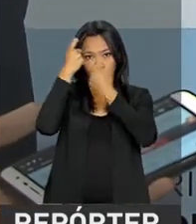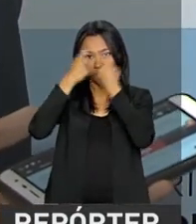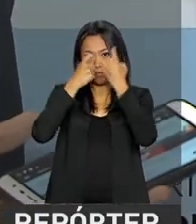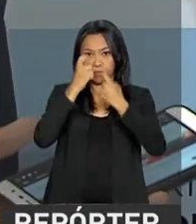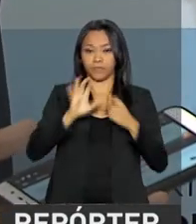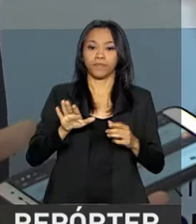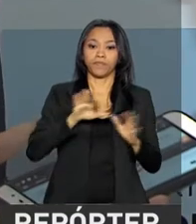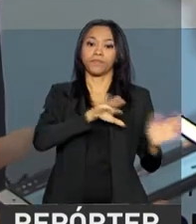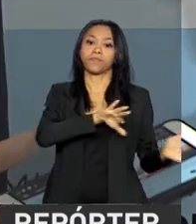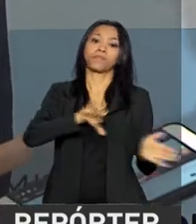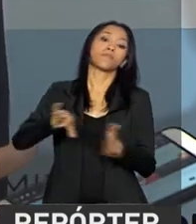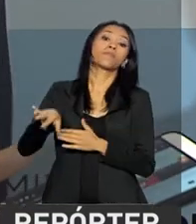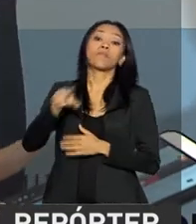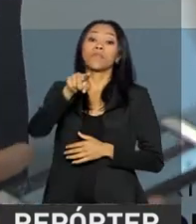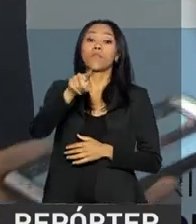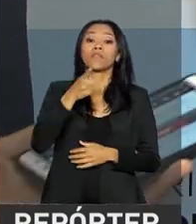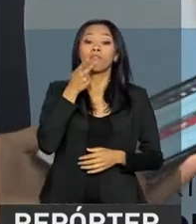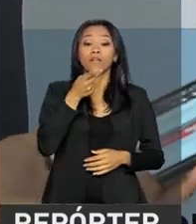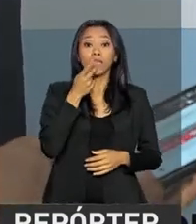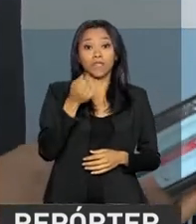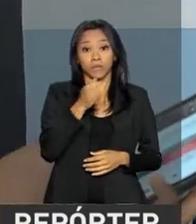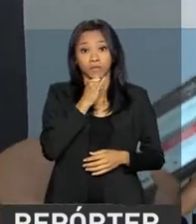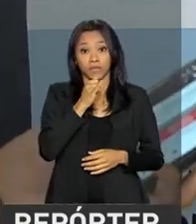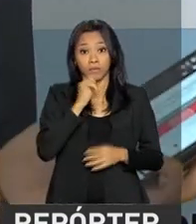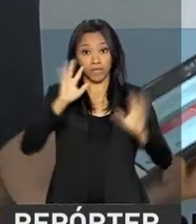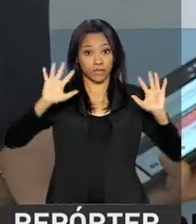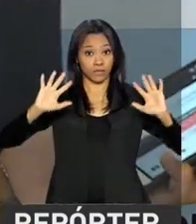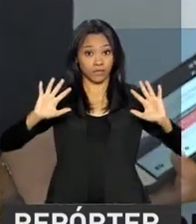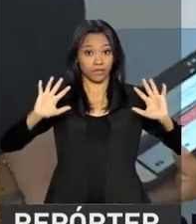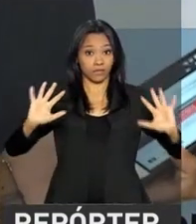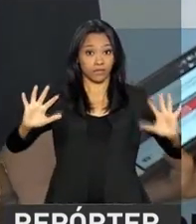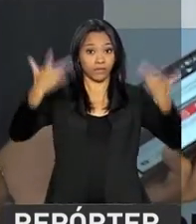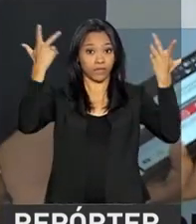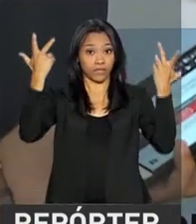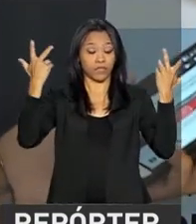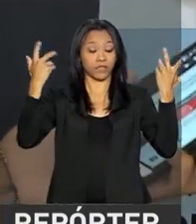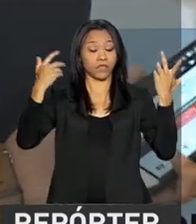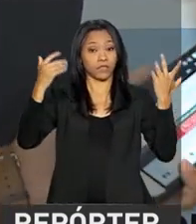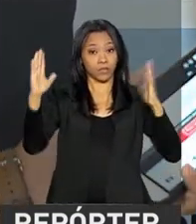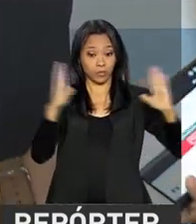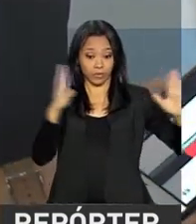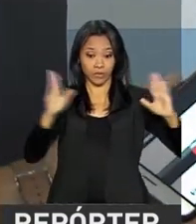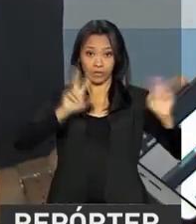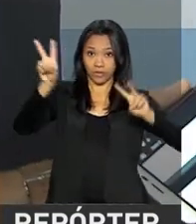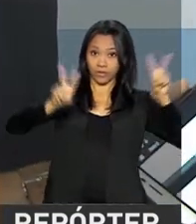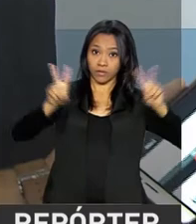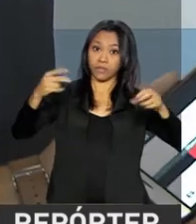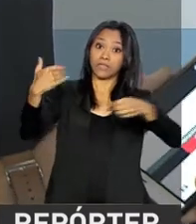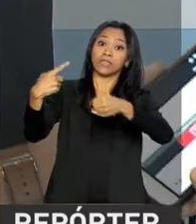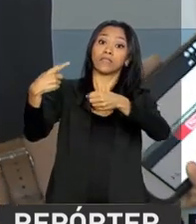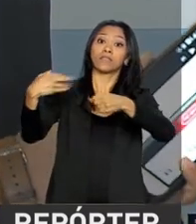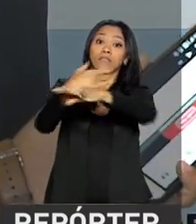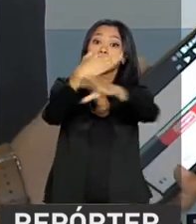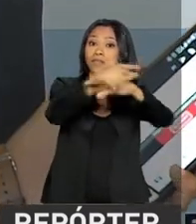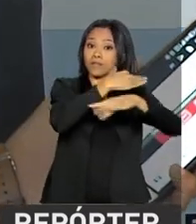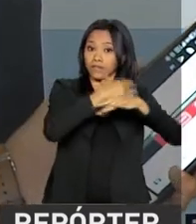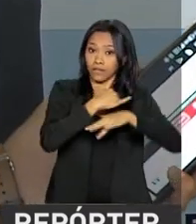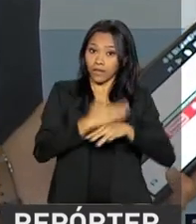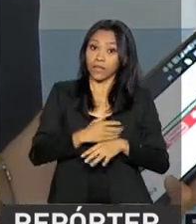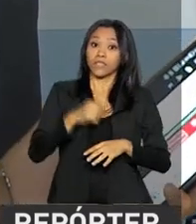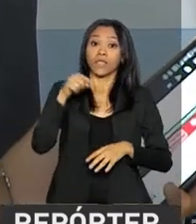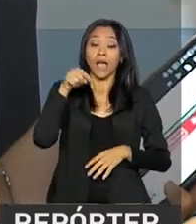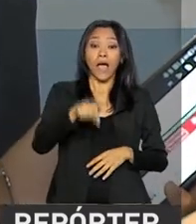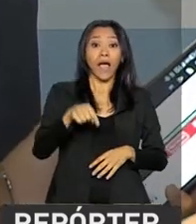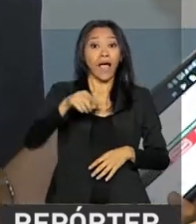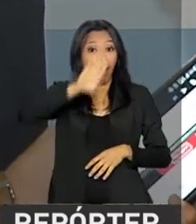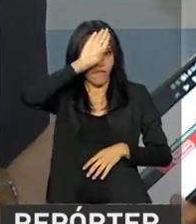festejos urbanos que ocorrem no carnaval. E a febre amarela registrada, ela é